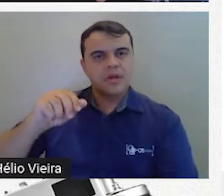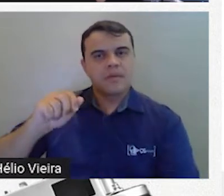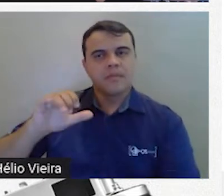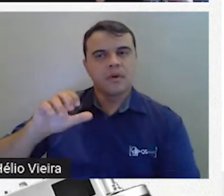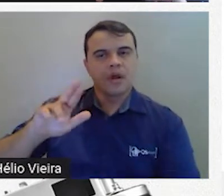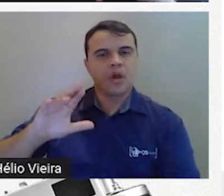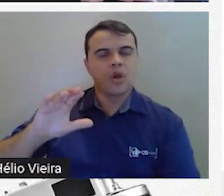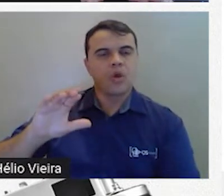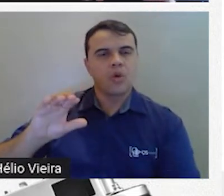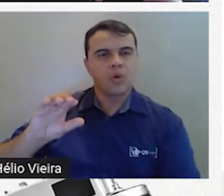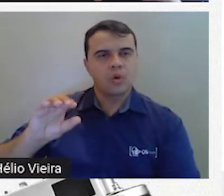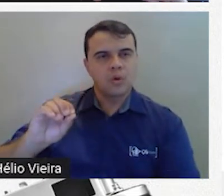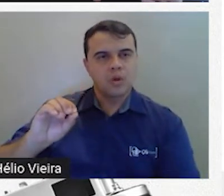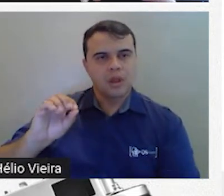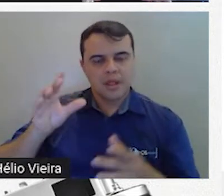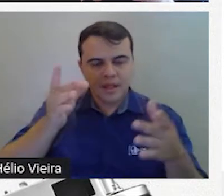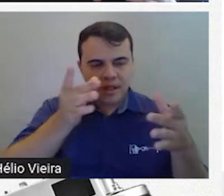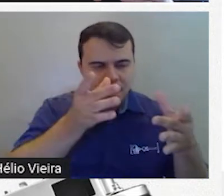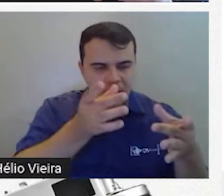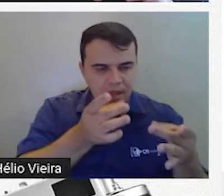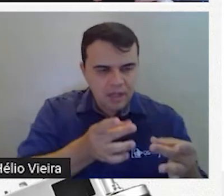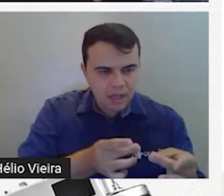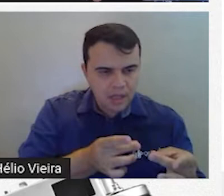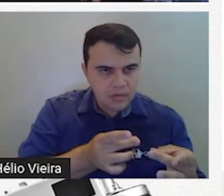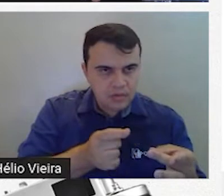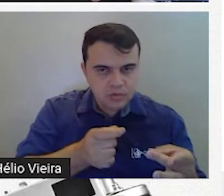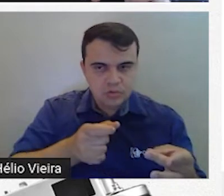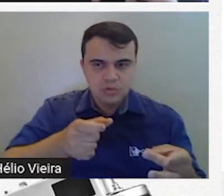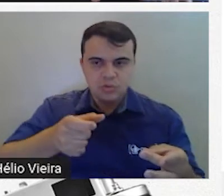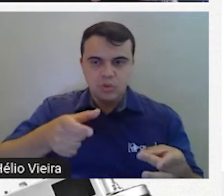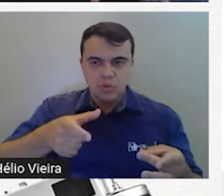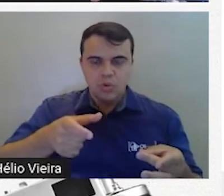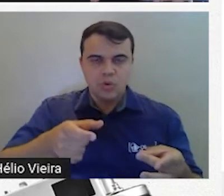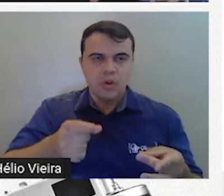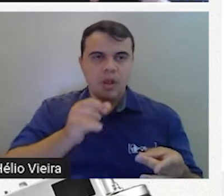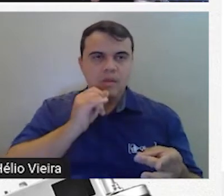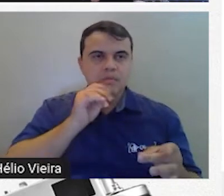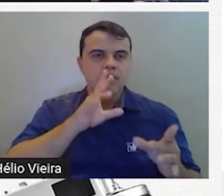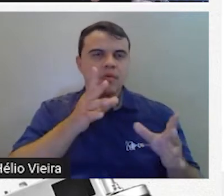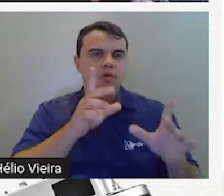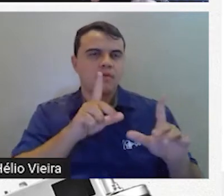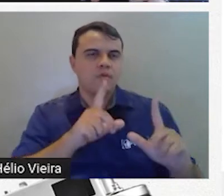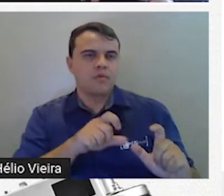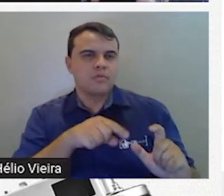a fotografia de detalhe, de zoom. Por exemplo, se eu pego uma fotografia